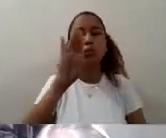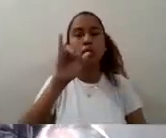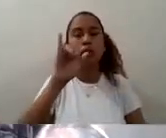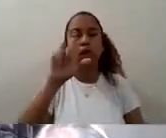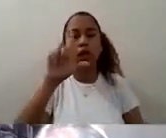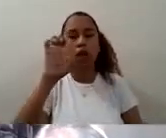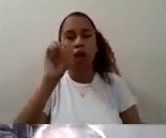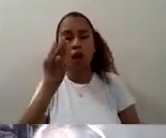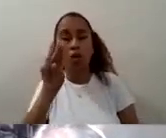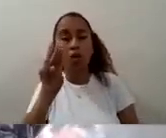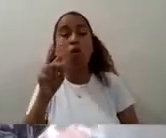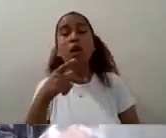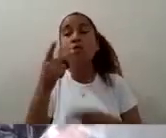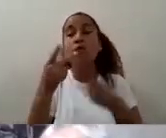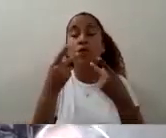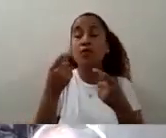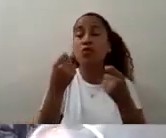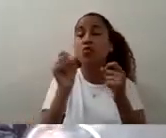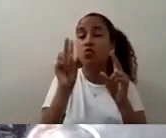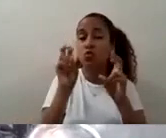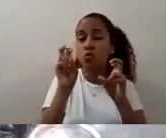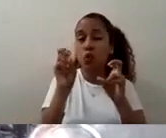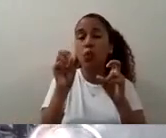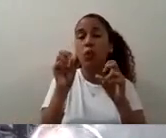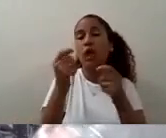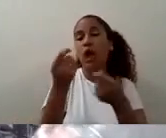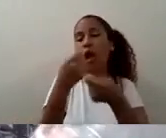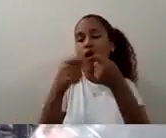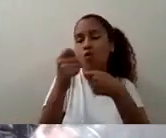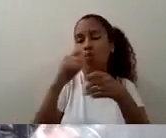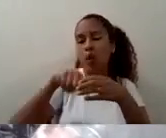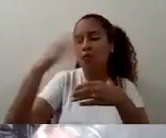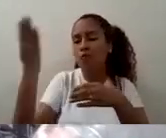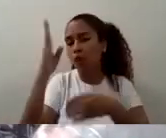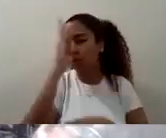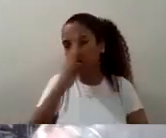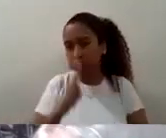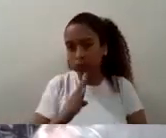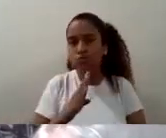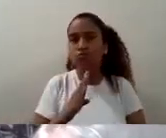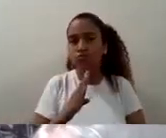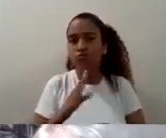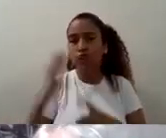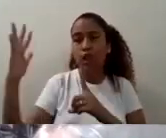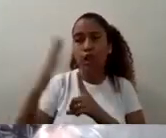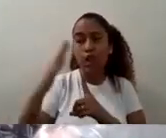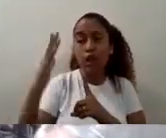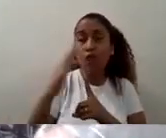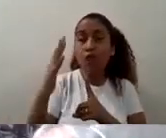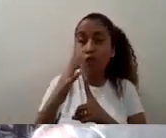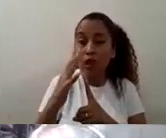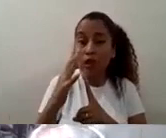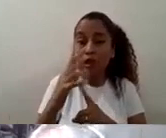sobre as dívidas externas e o impacto da dívida externa para